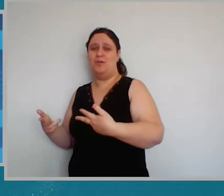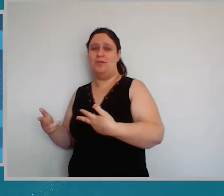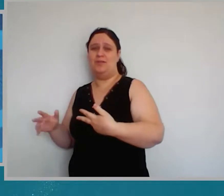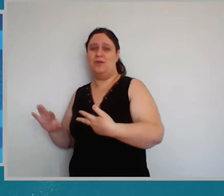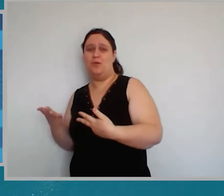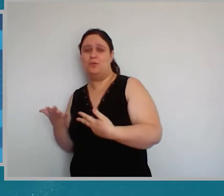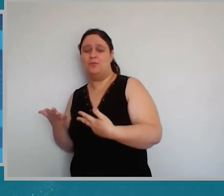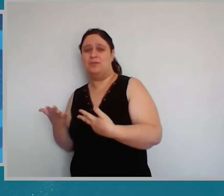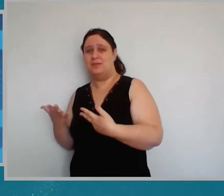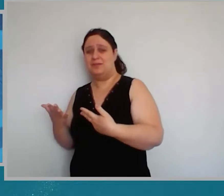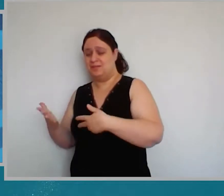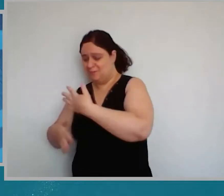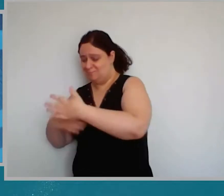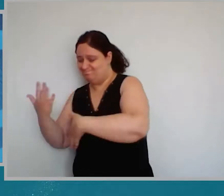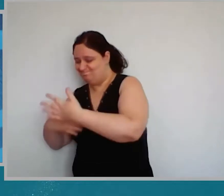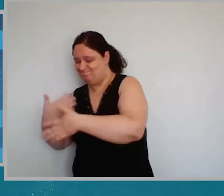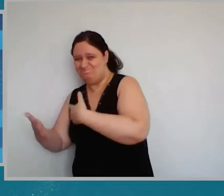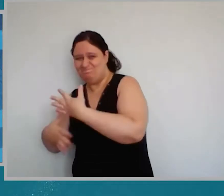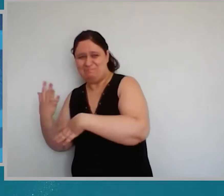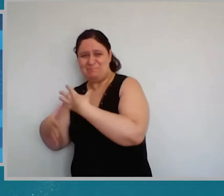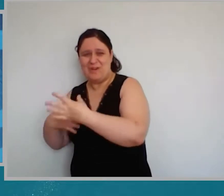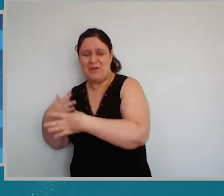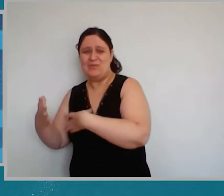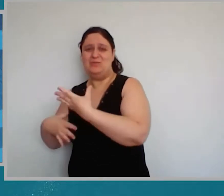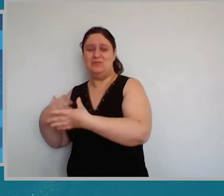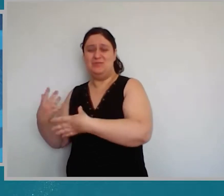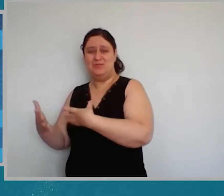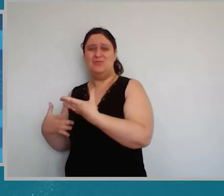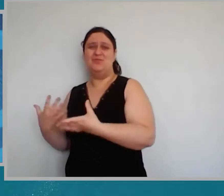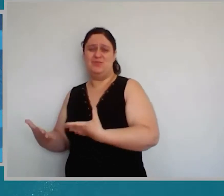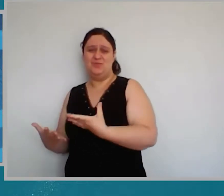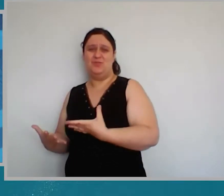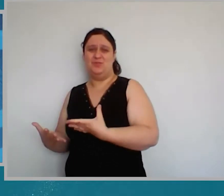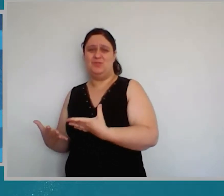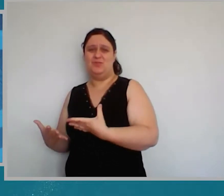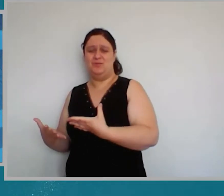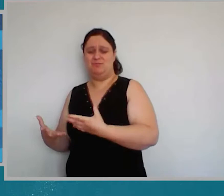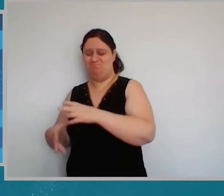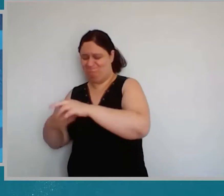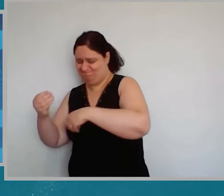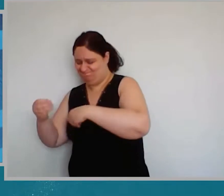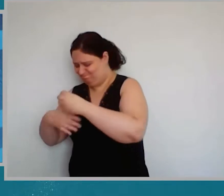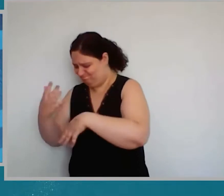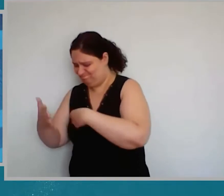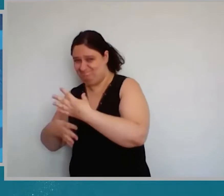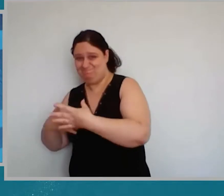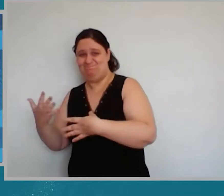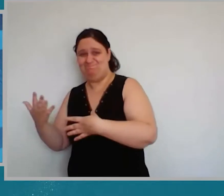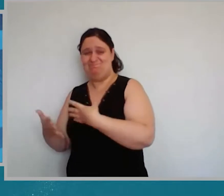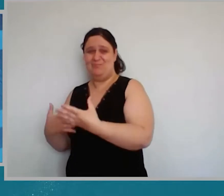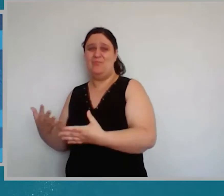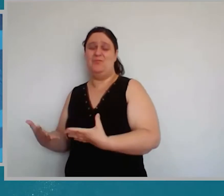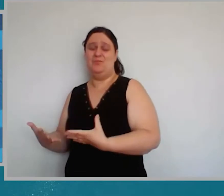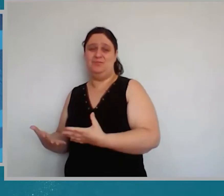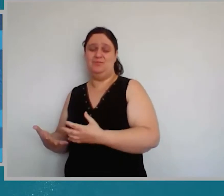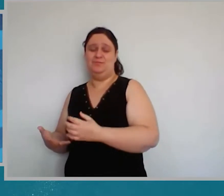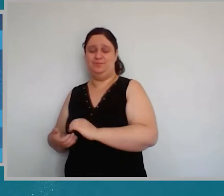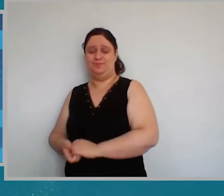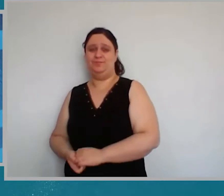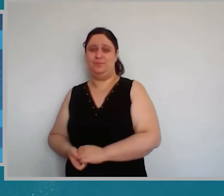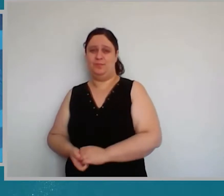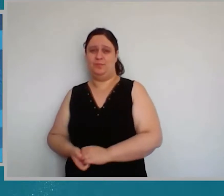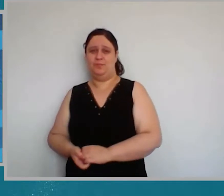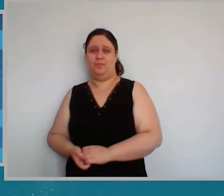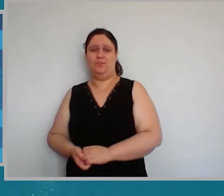em entropia, entrasse em constante desordem e confusão em caos.